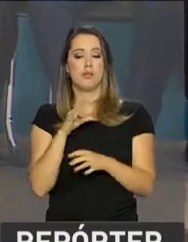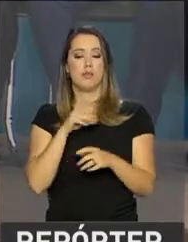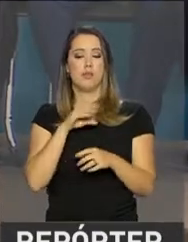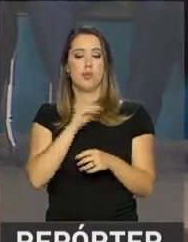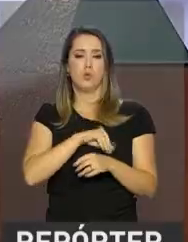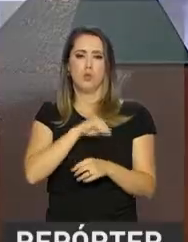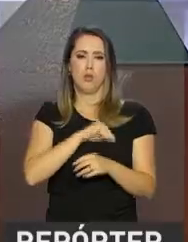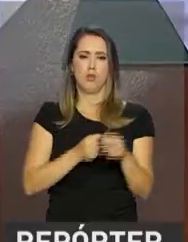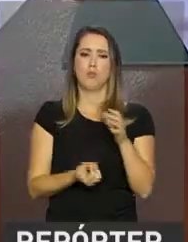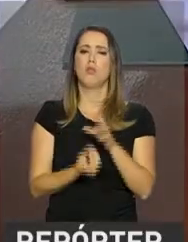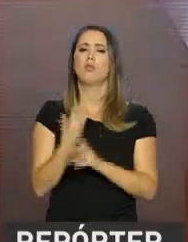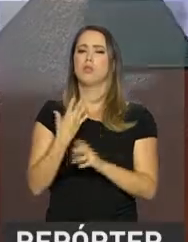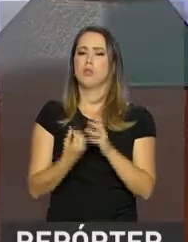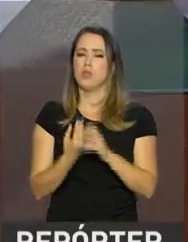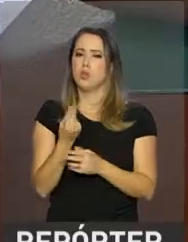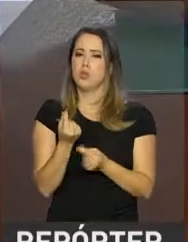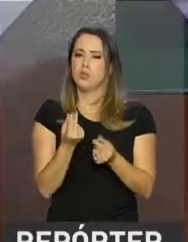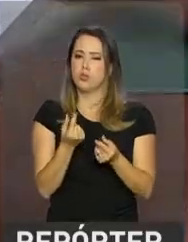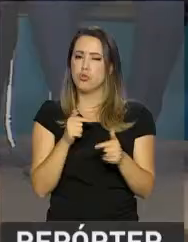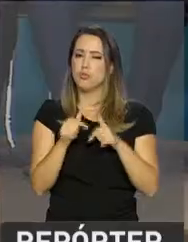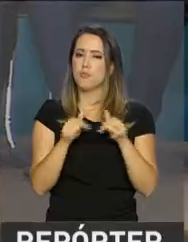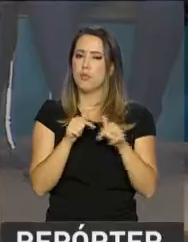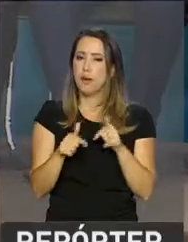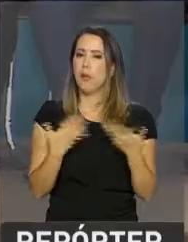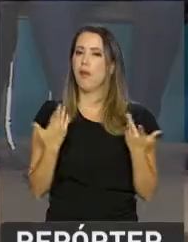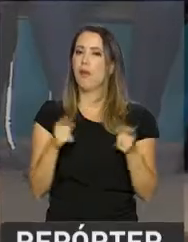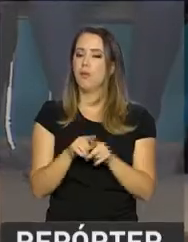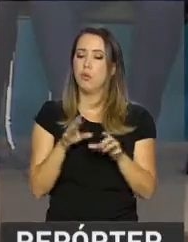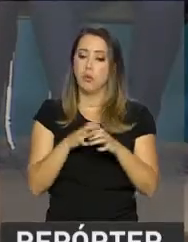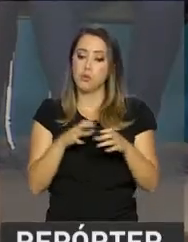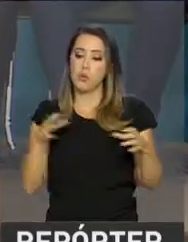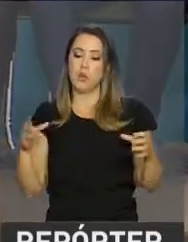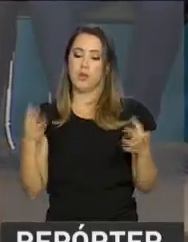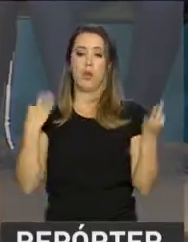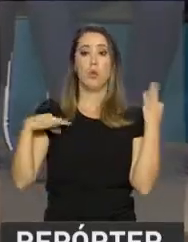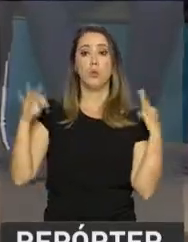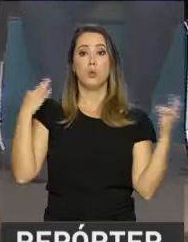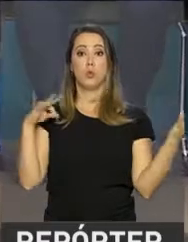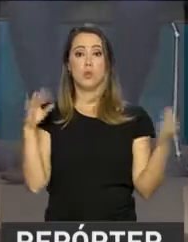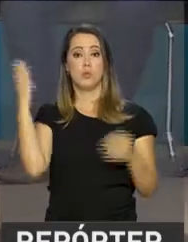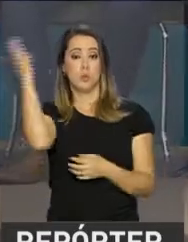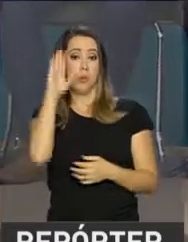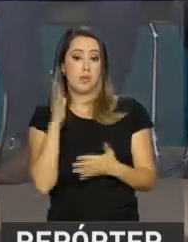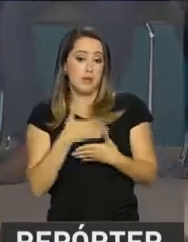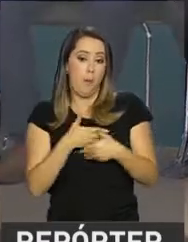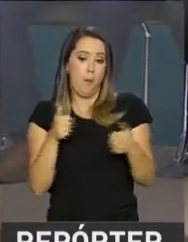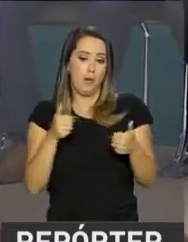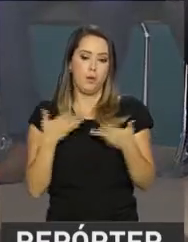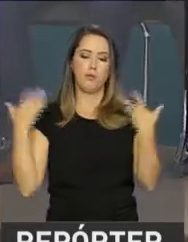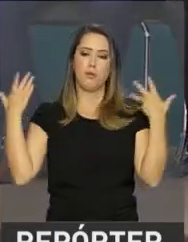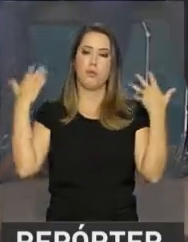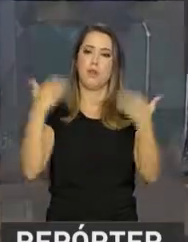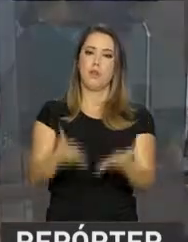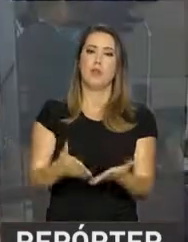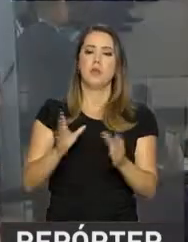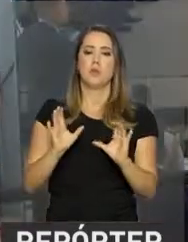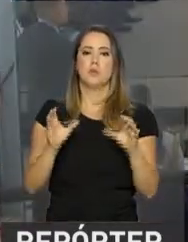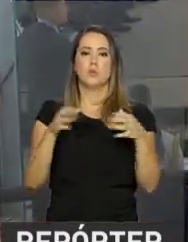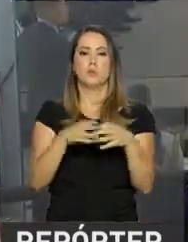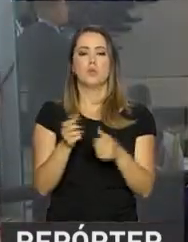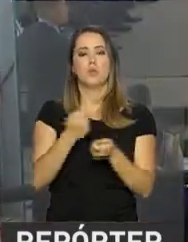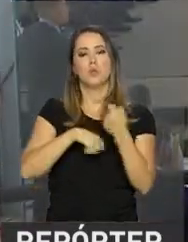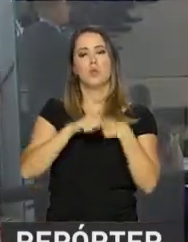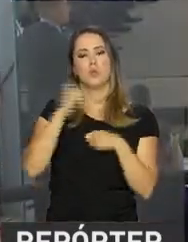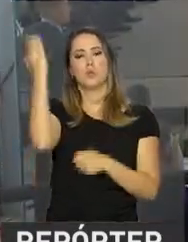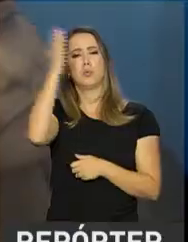empregos ele defendeu que o brasil pode ampliar os ganhos com turismo e aumentar a participação da área na